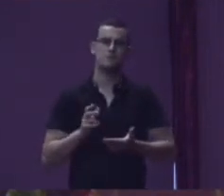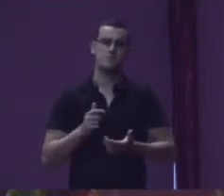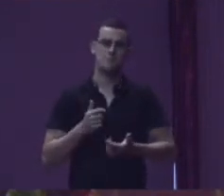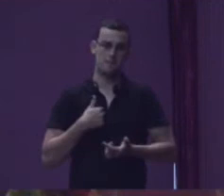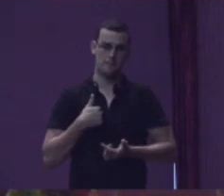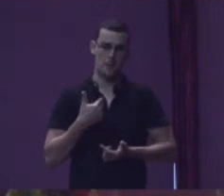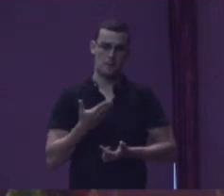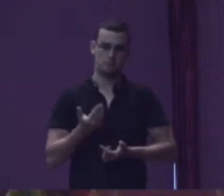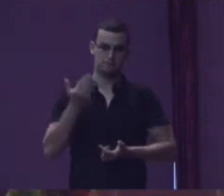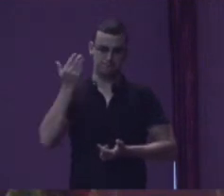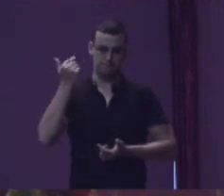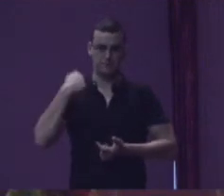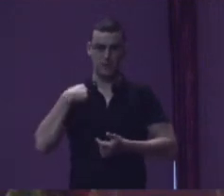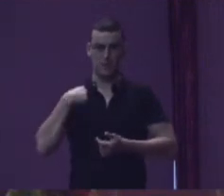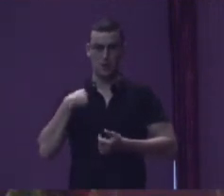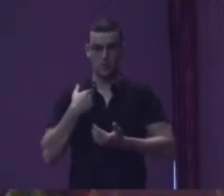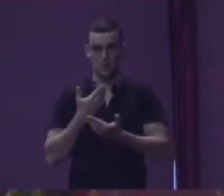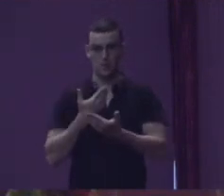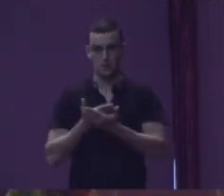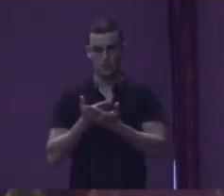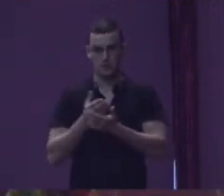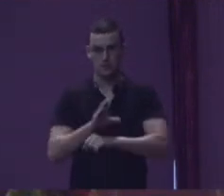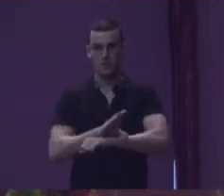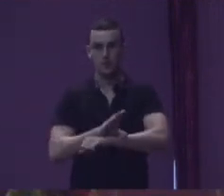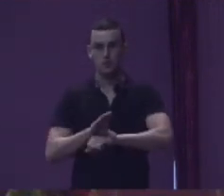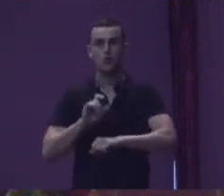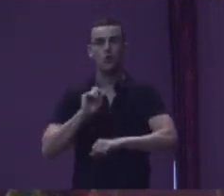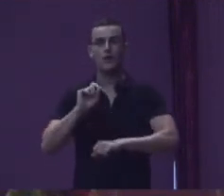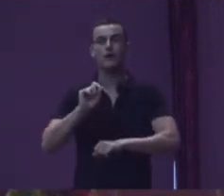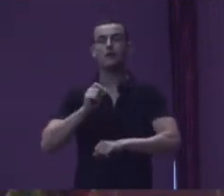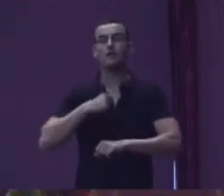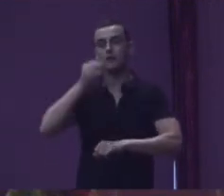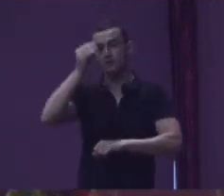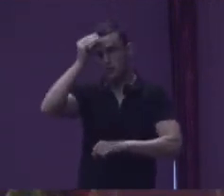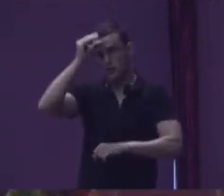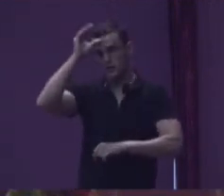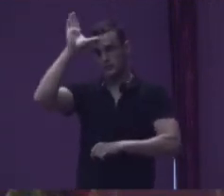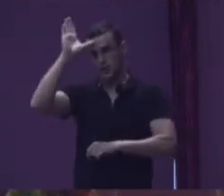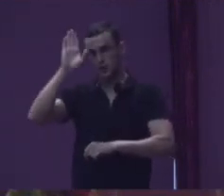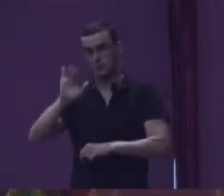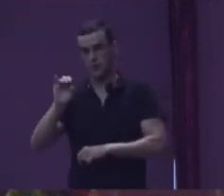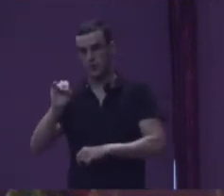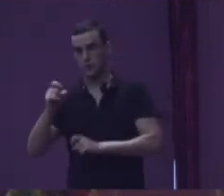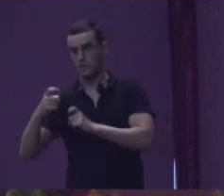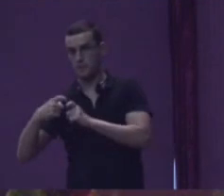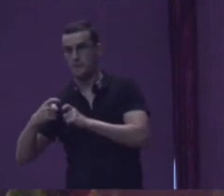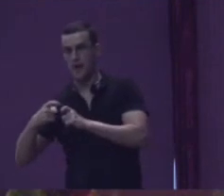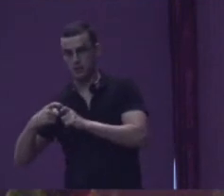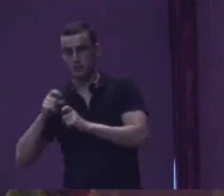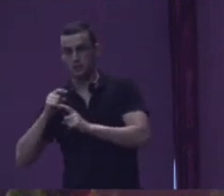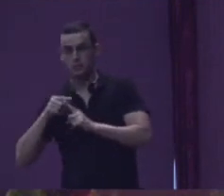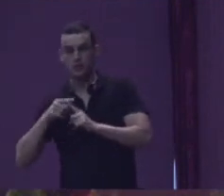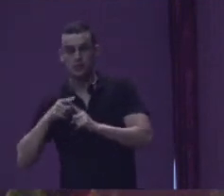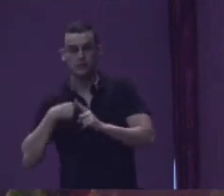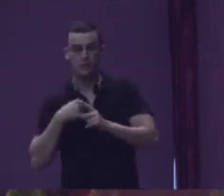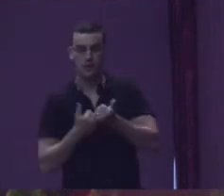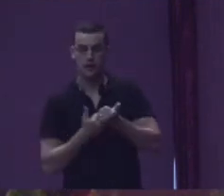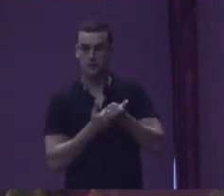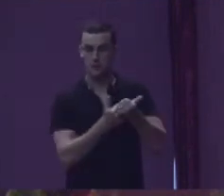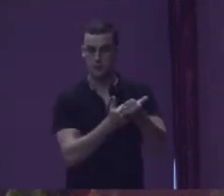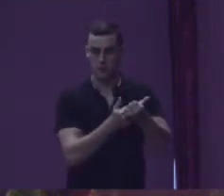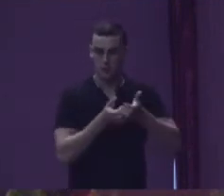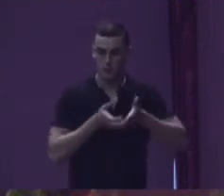era inverso. A lógica era biomédica para um atendimento do parto domiciliar.